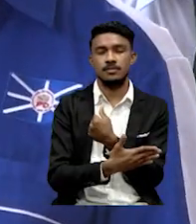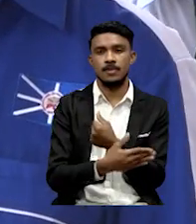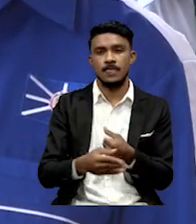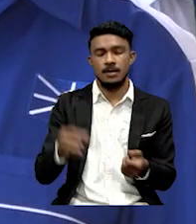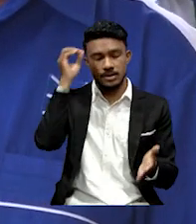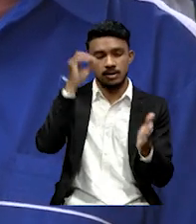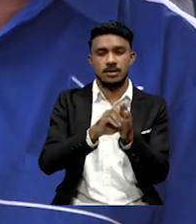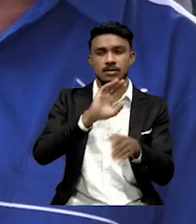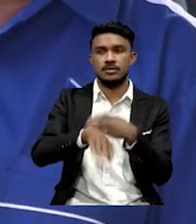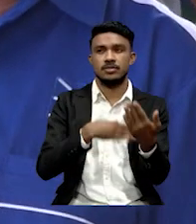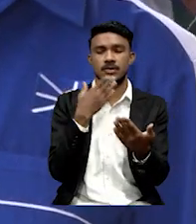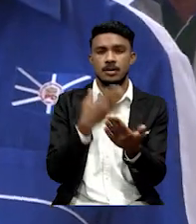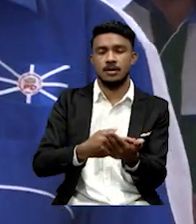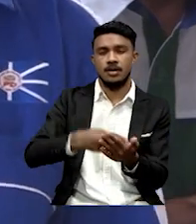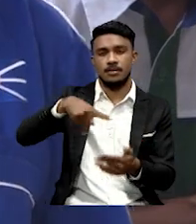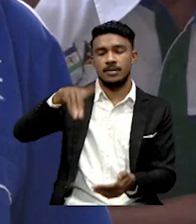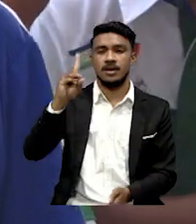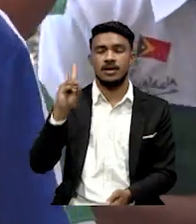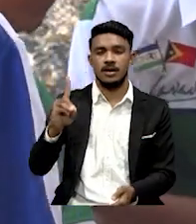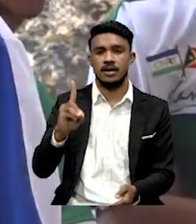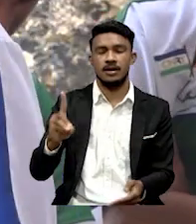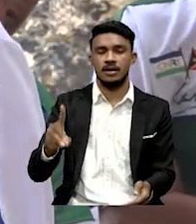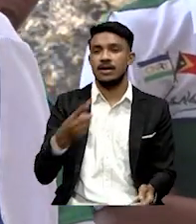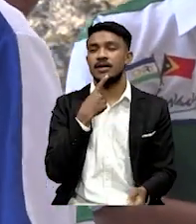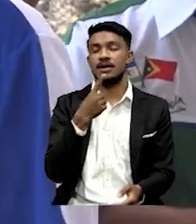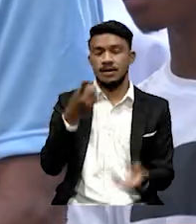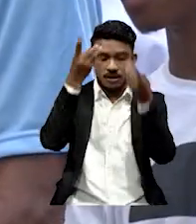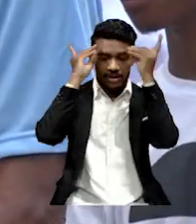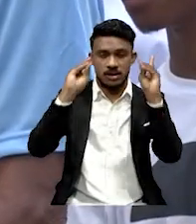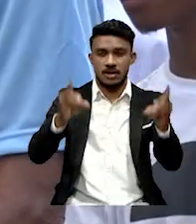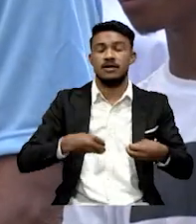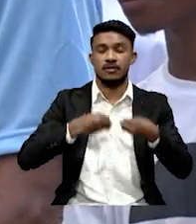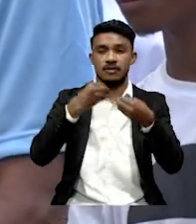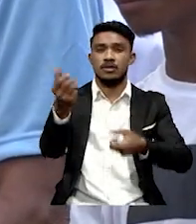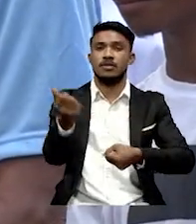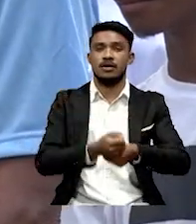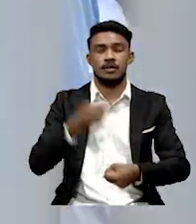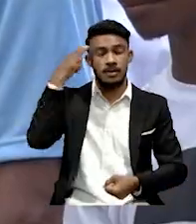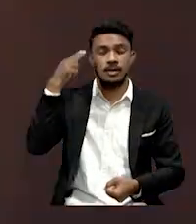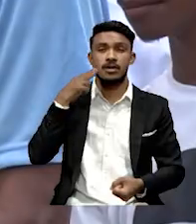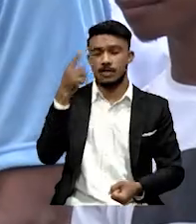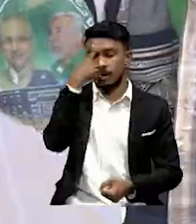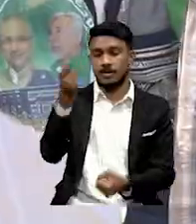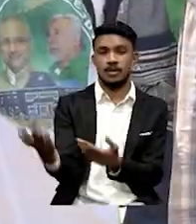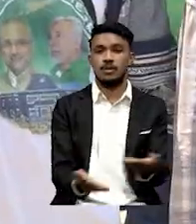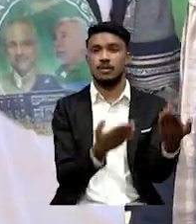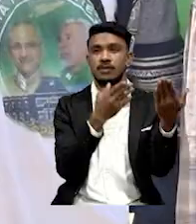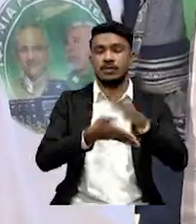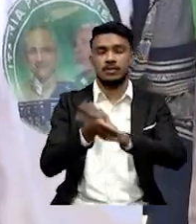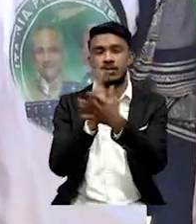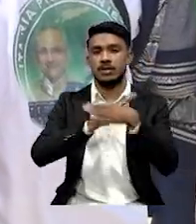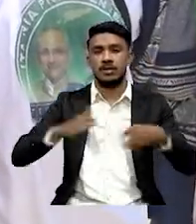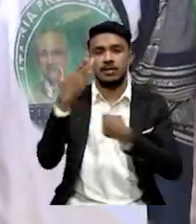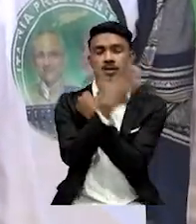Partido Democrático, Mateus Cabral Mosateten, PD decide for apoio para José Ramos Horta, também Ramos Horta, se lori fale unidade nacional,